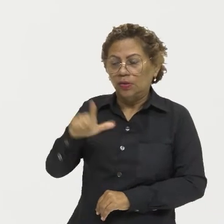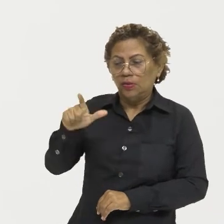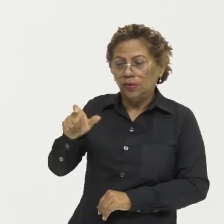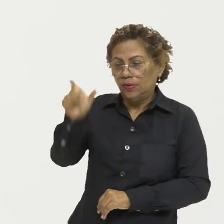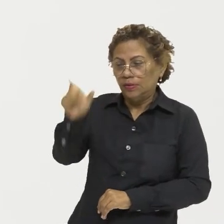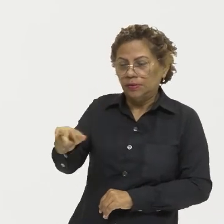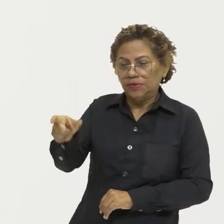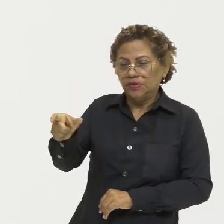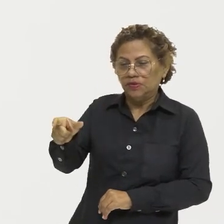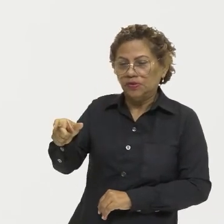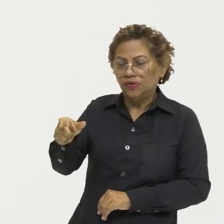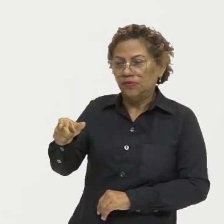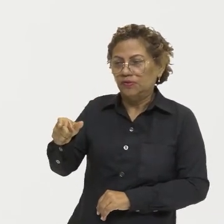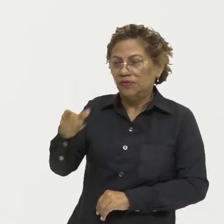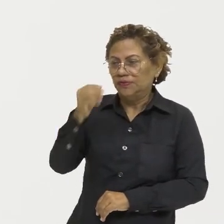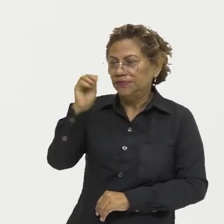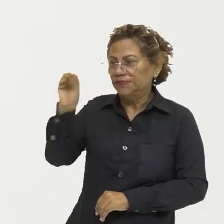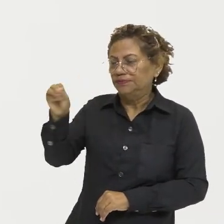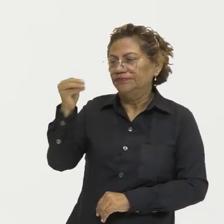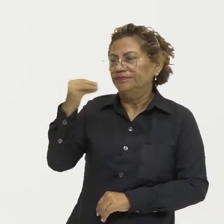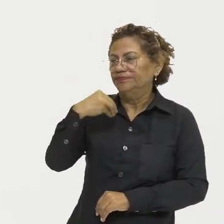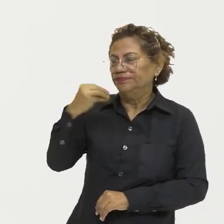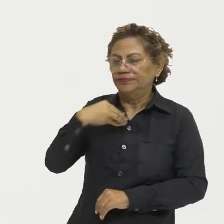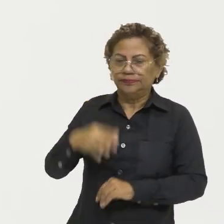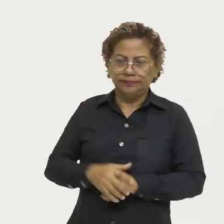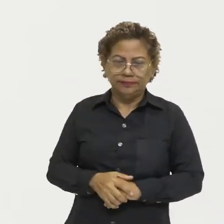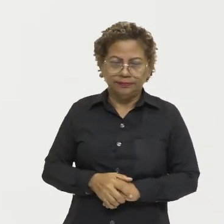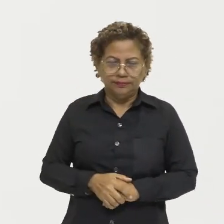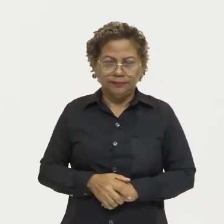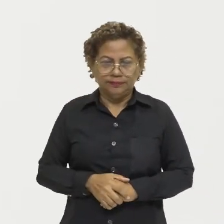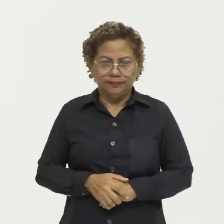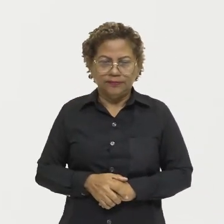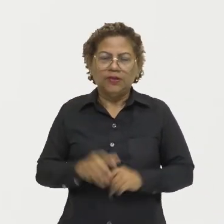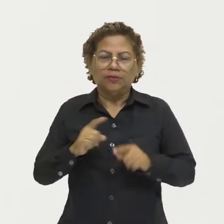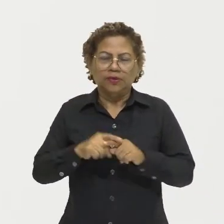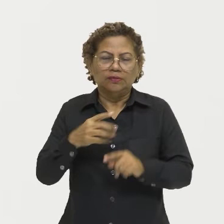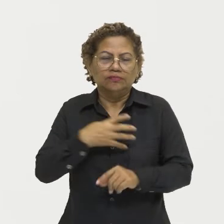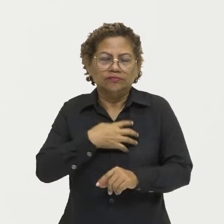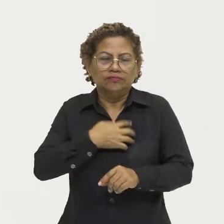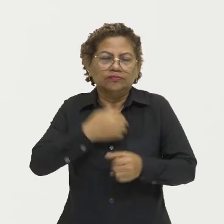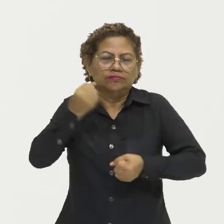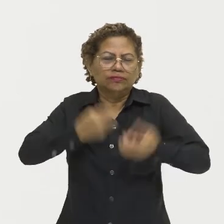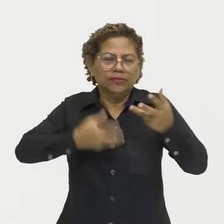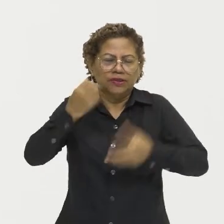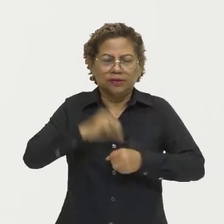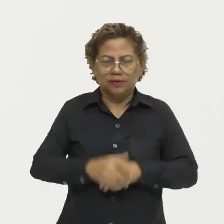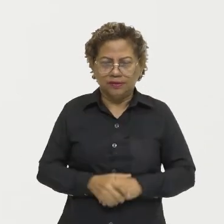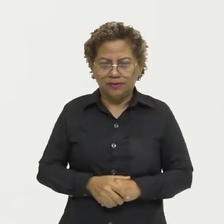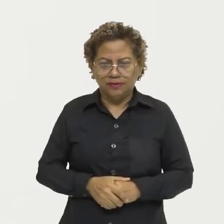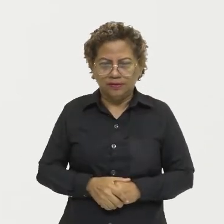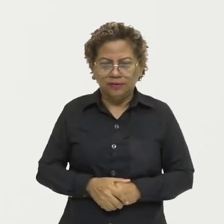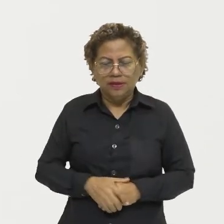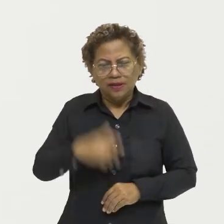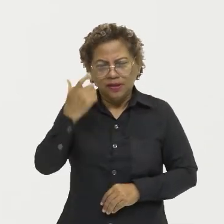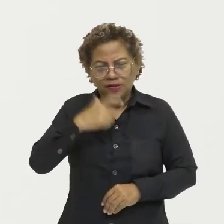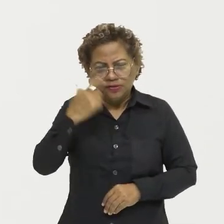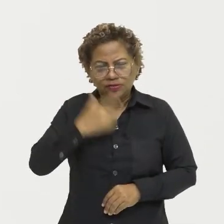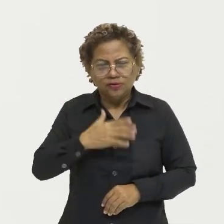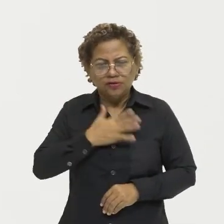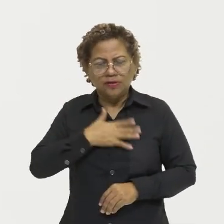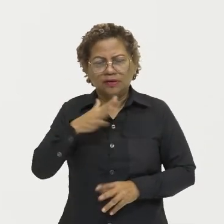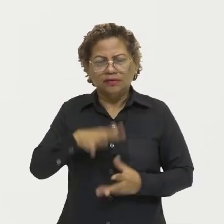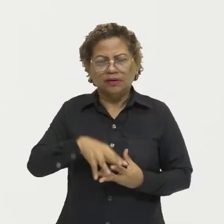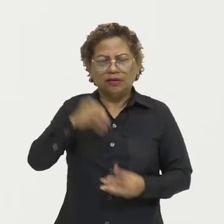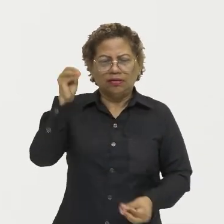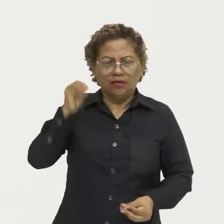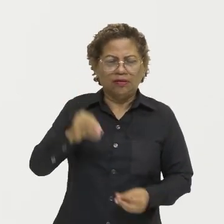função é falar do sentimento, né? E ele continua, chora minha alma como um pássaro de asas